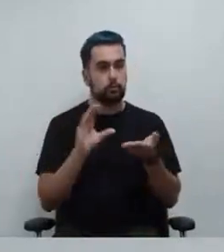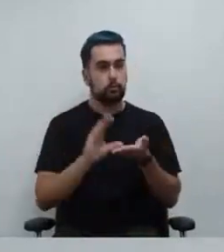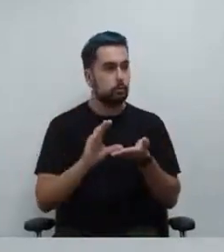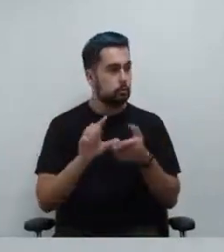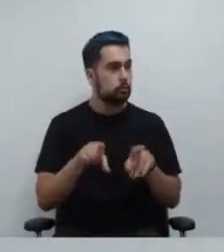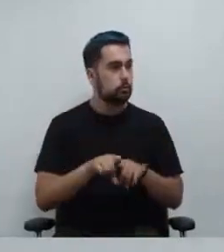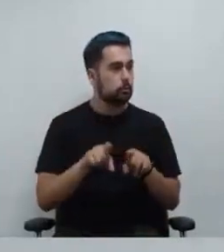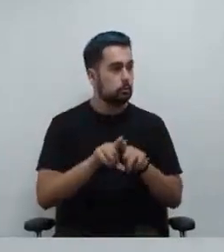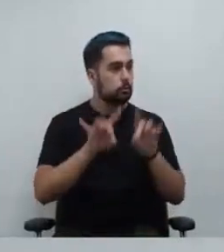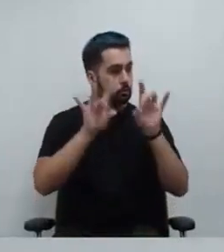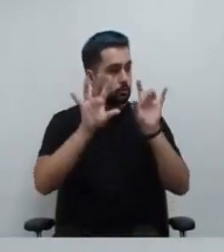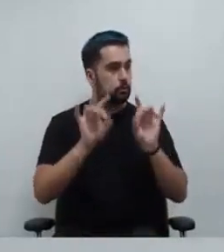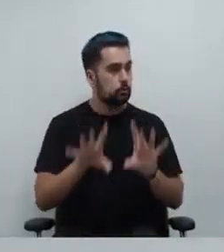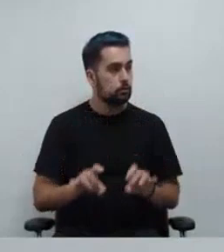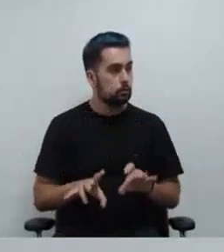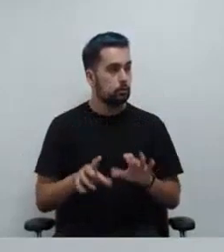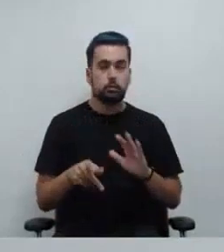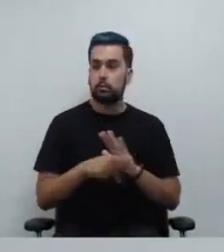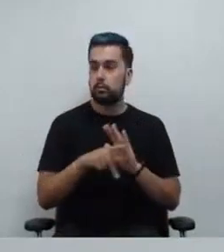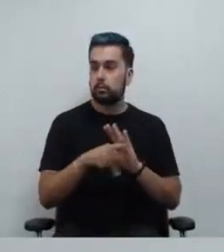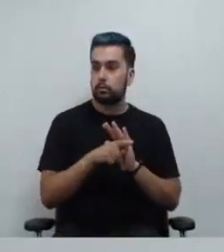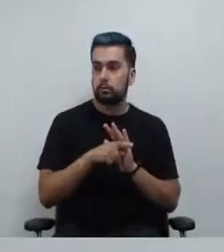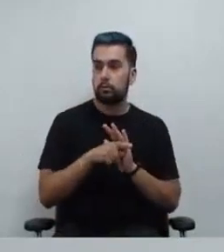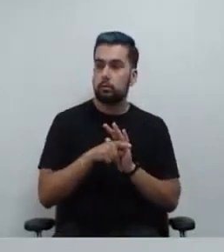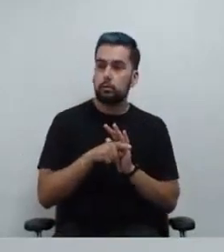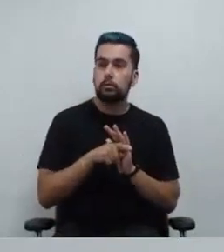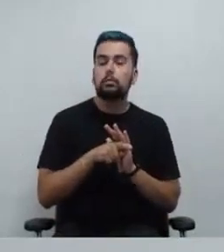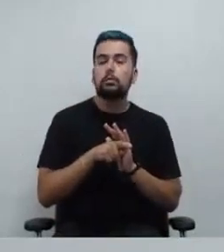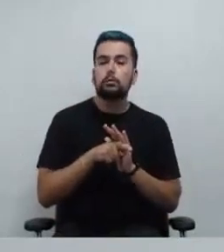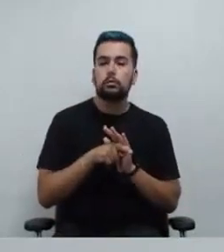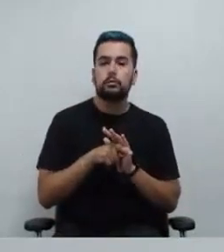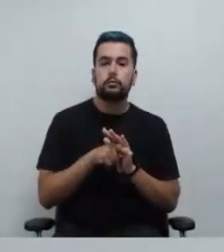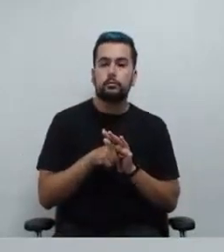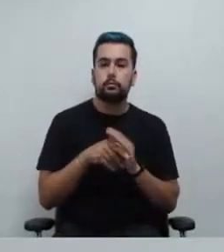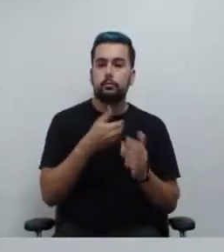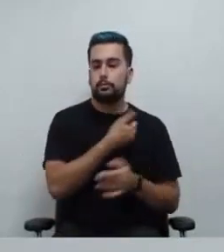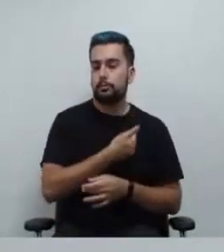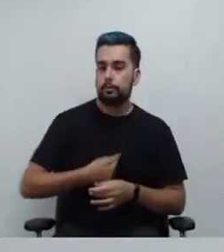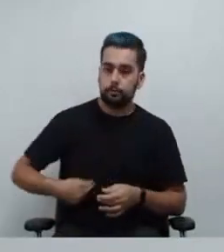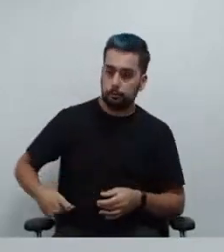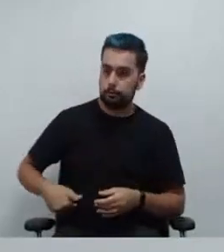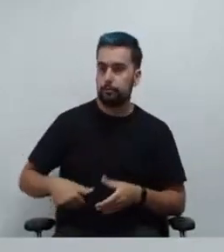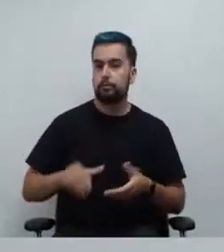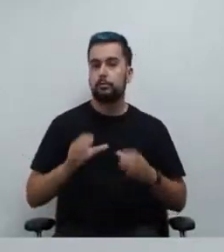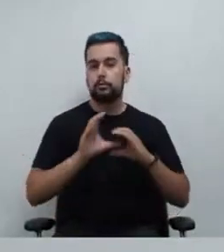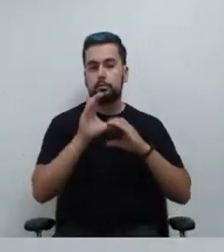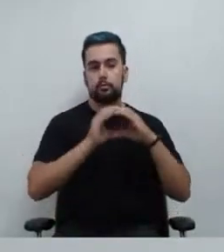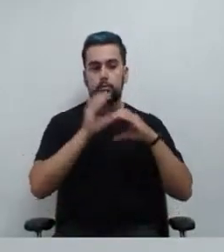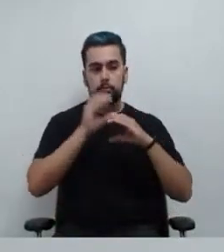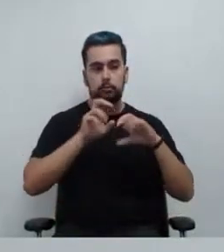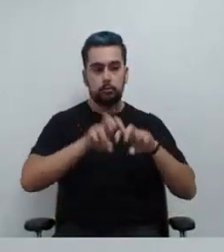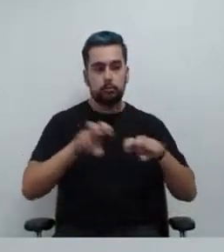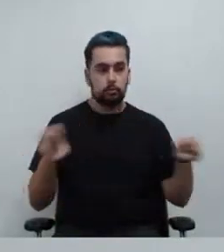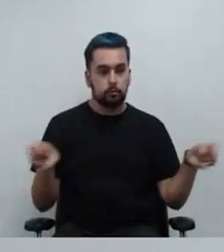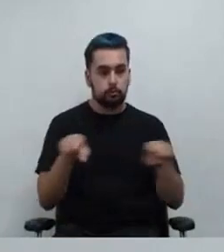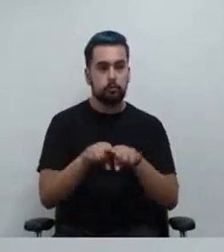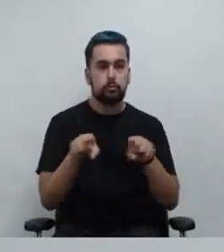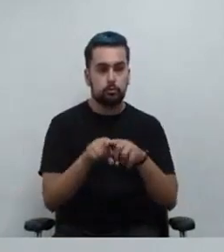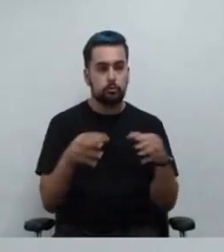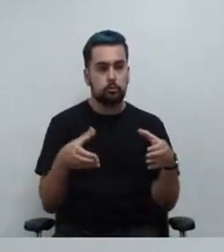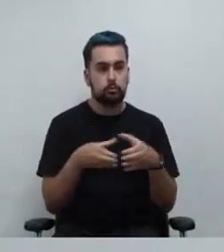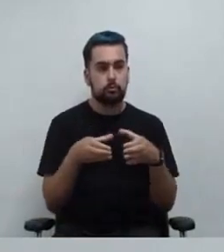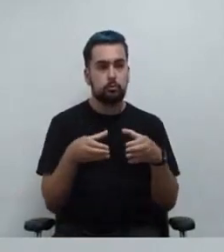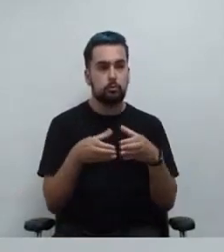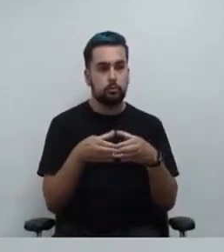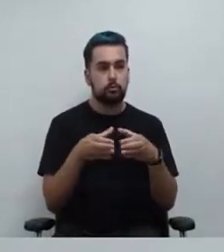especial aqui direcionado à presidência da comissão de concurso, da presidência da banca do concurso e a comissão